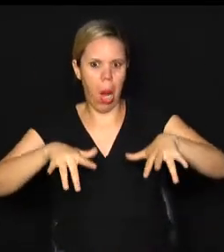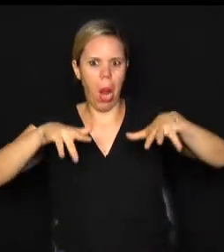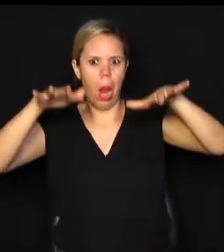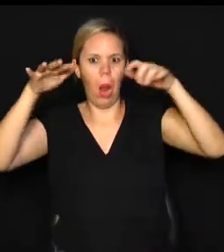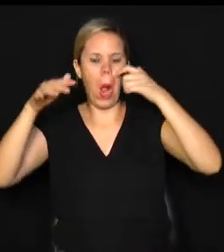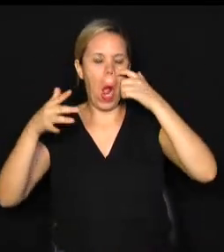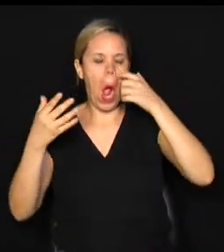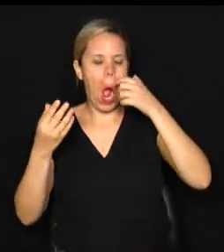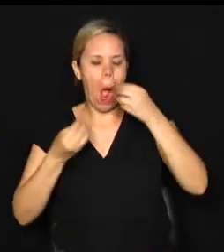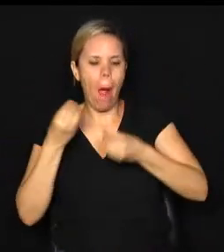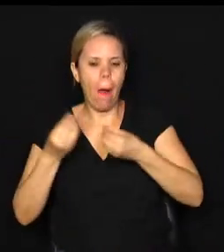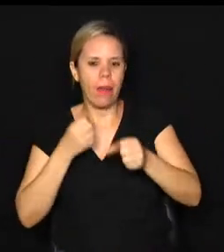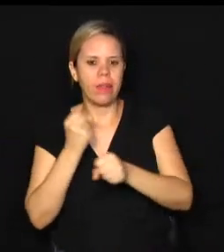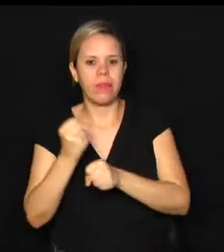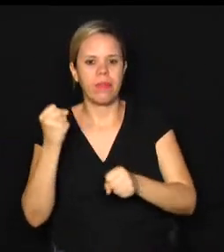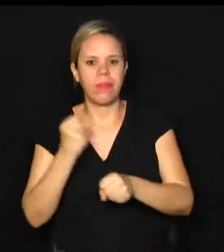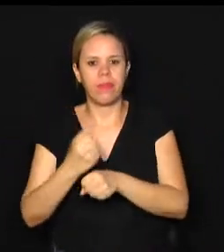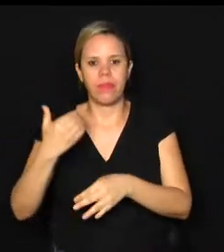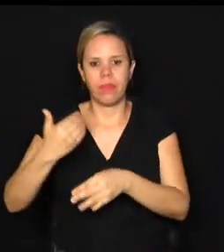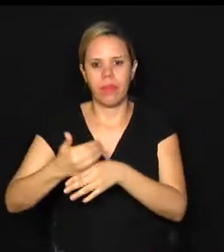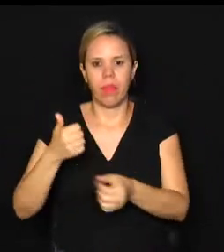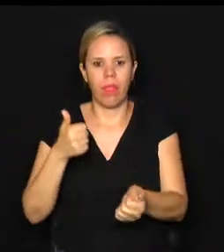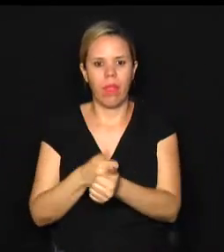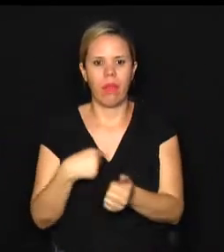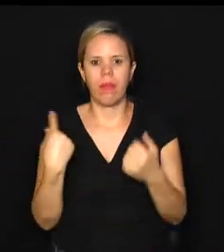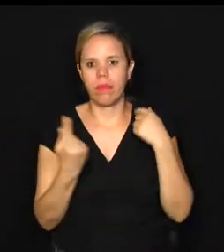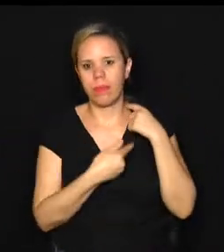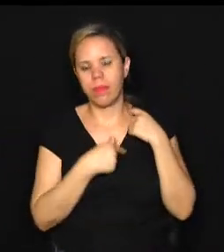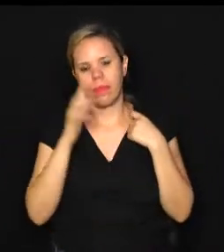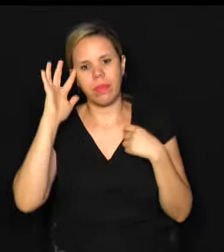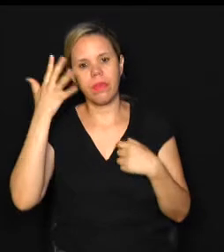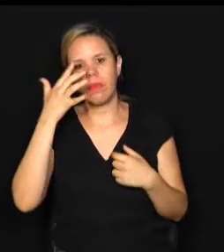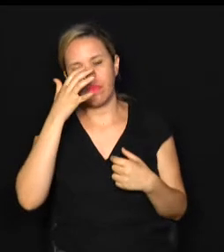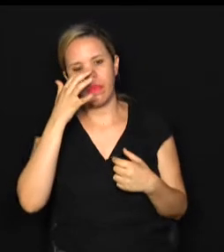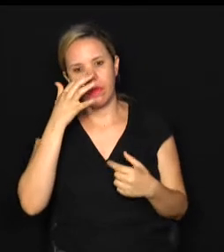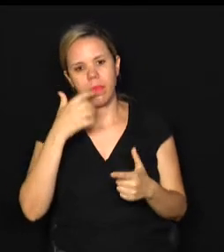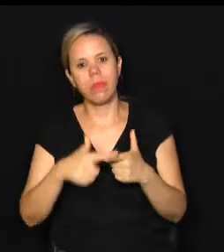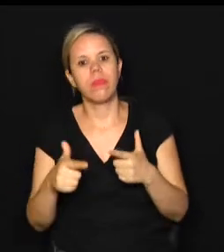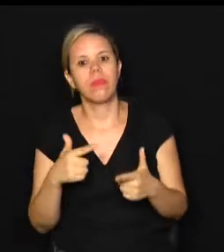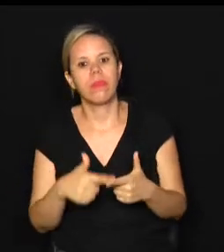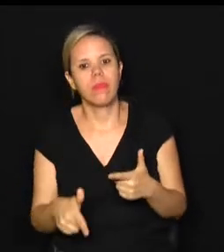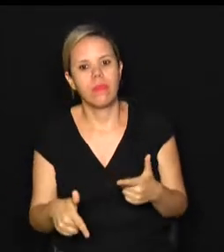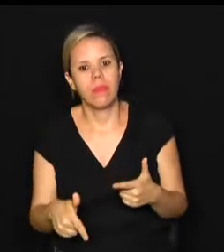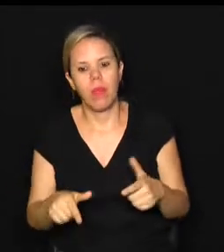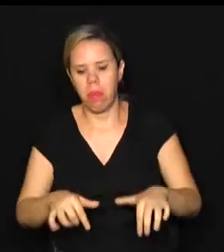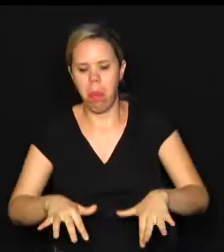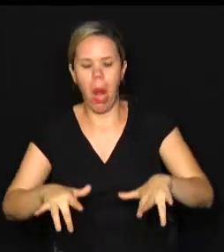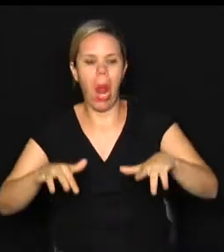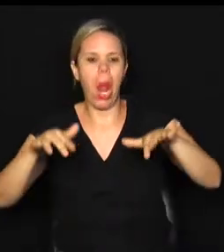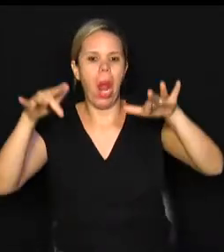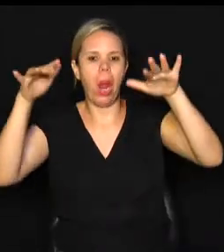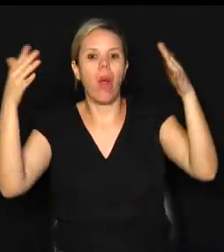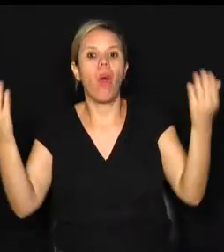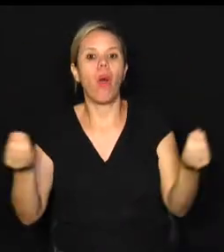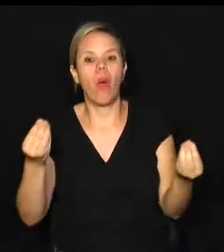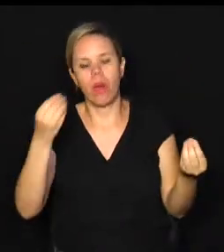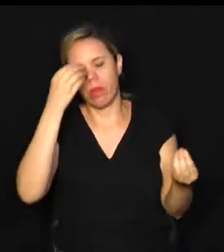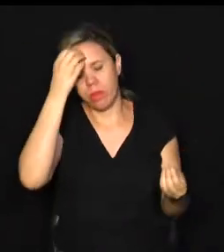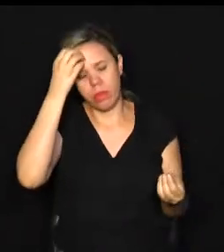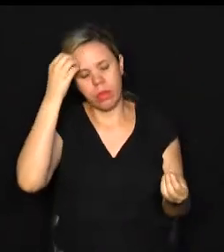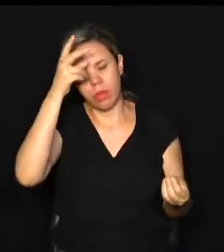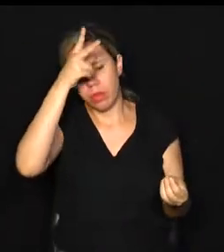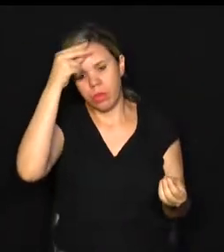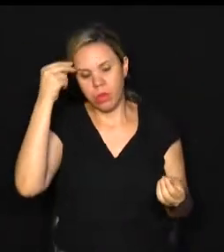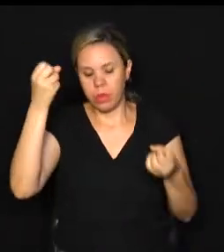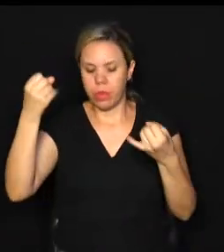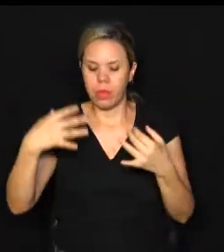de uma barragem aqui próximo de nós vai resolver o problema de enchentes em Sousas? prefeito teria que explicar